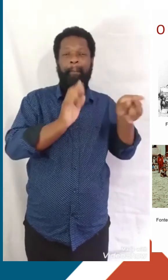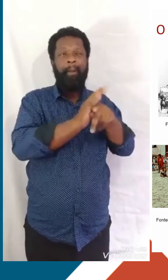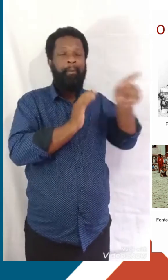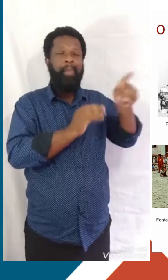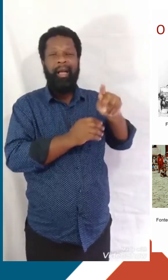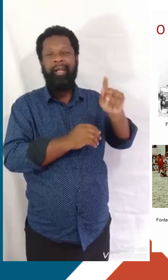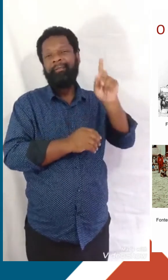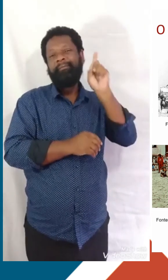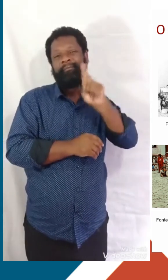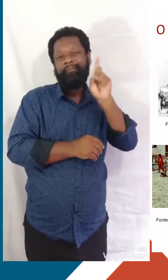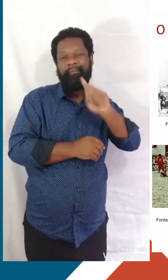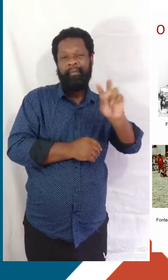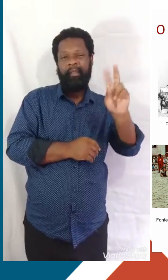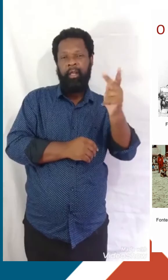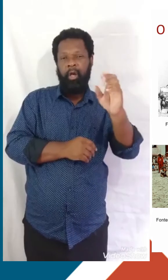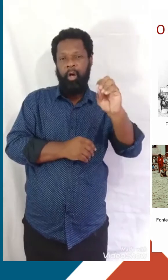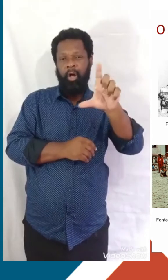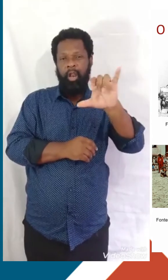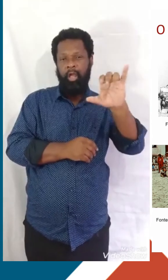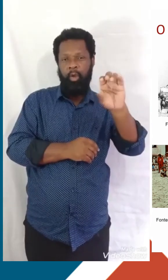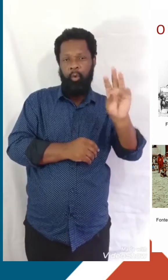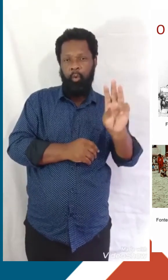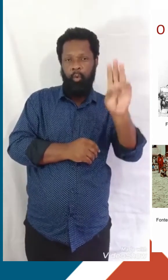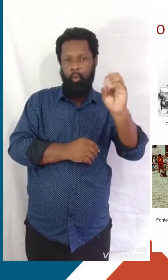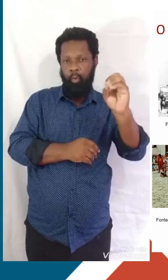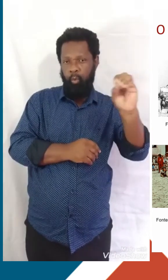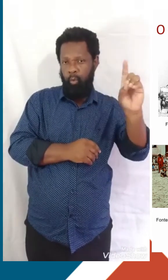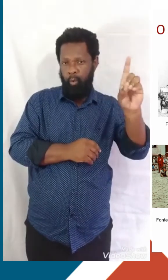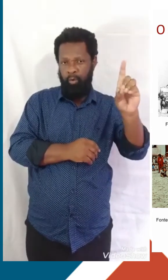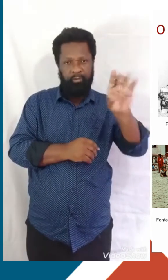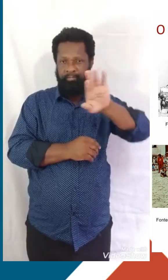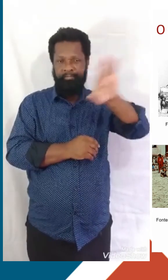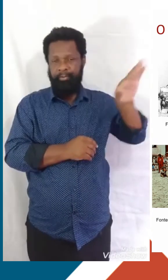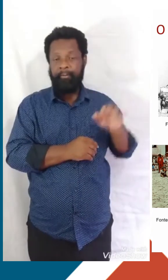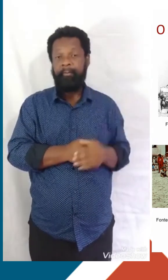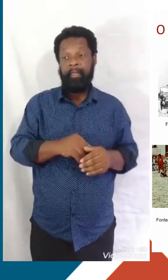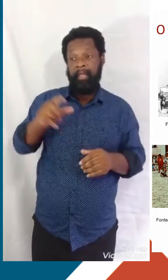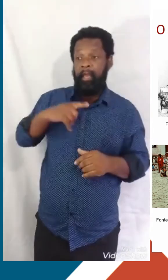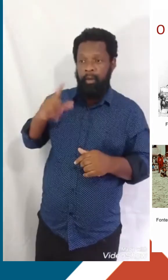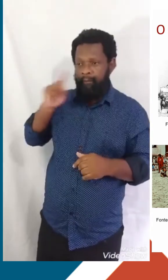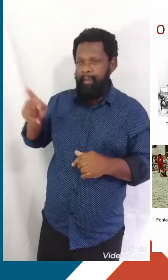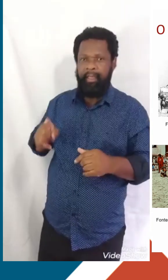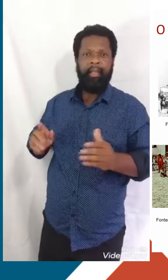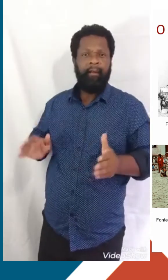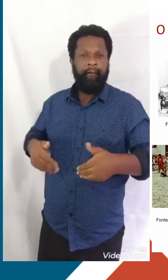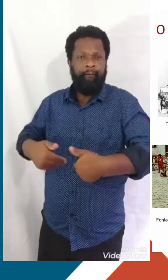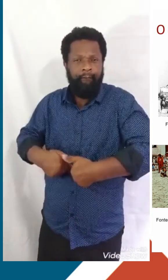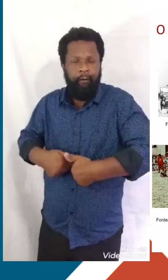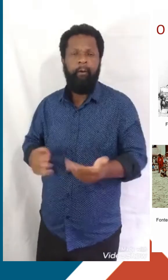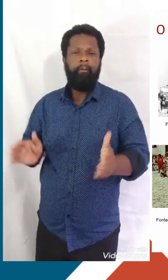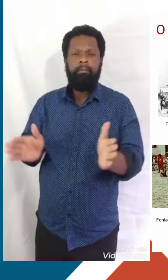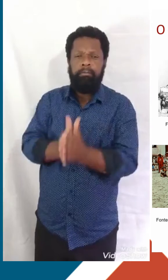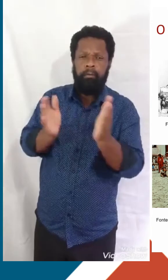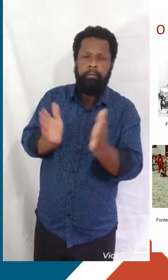cinema hollywoodiano. Os filmes que compõem o cinema novo tratam de temáticas como a fome, a miséria, a seca,